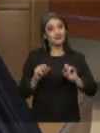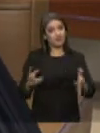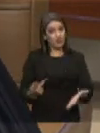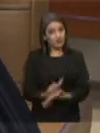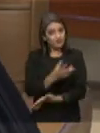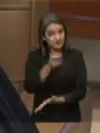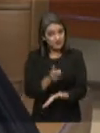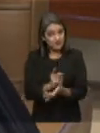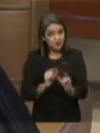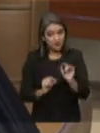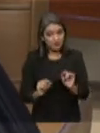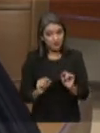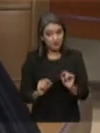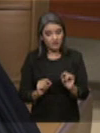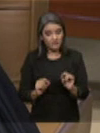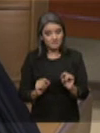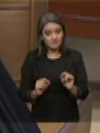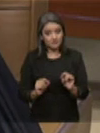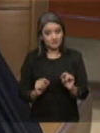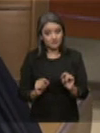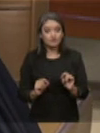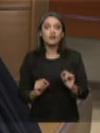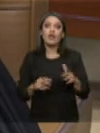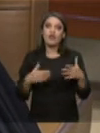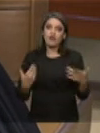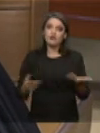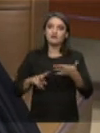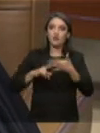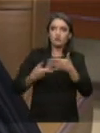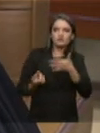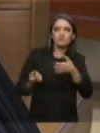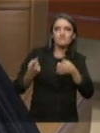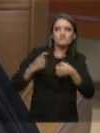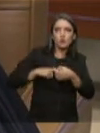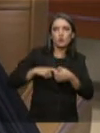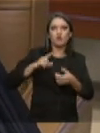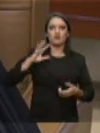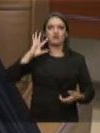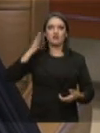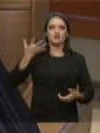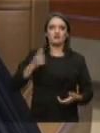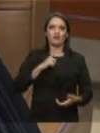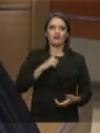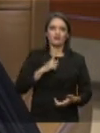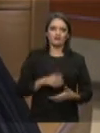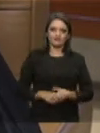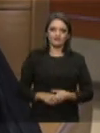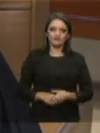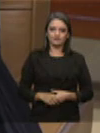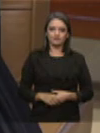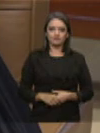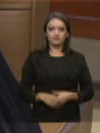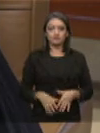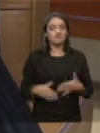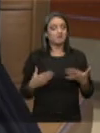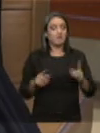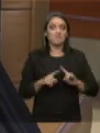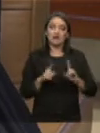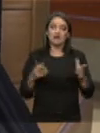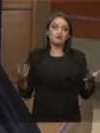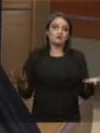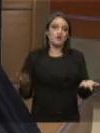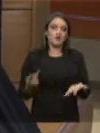do efeito vinculante da decisão, que é algo que decorre do